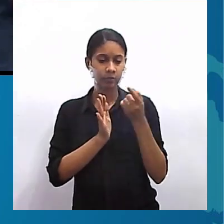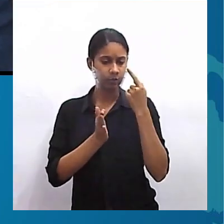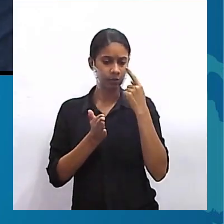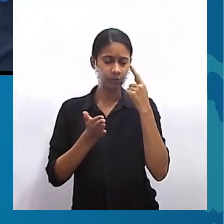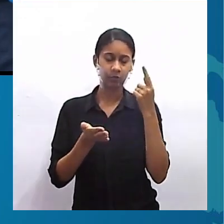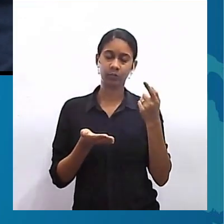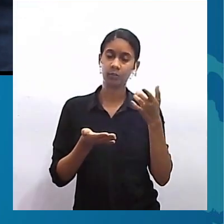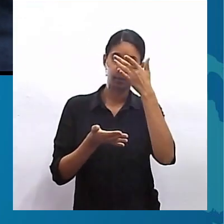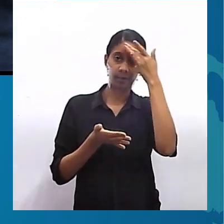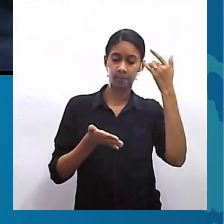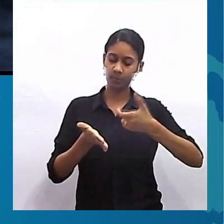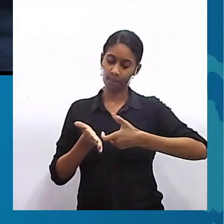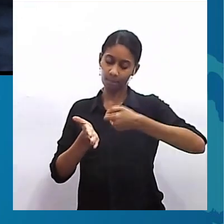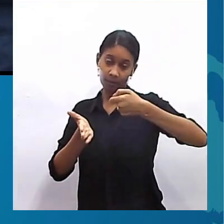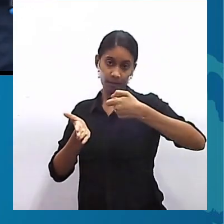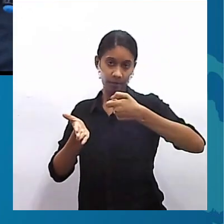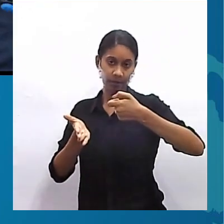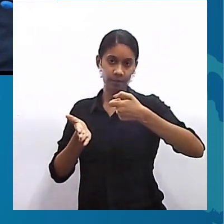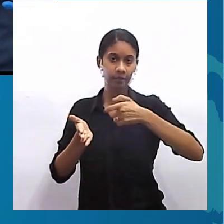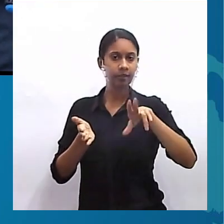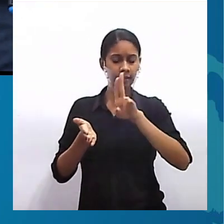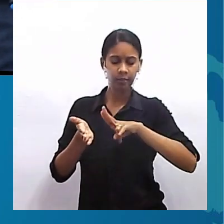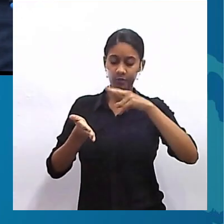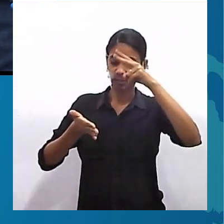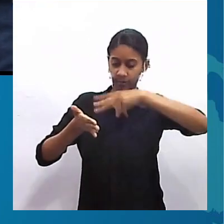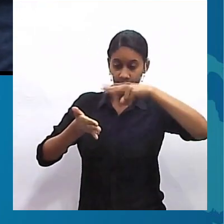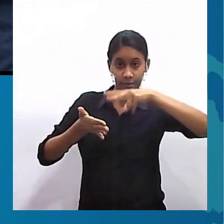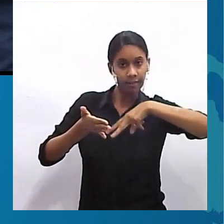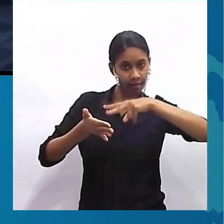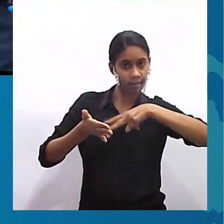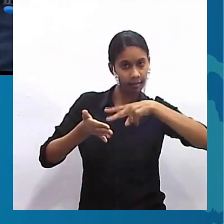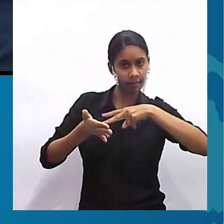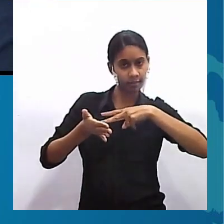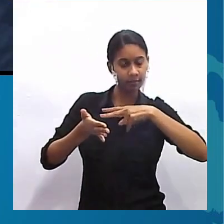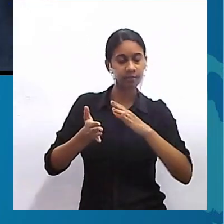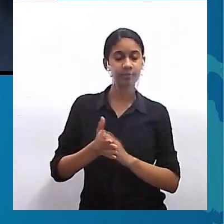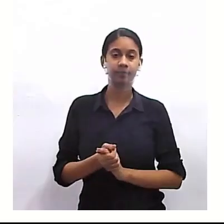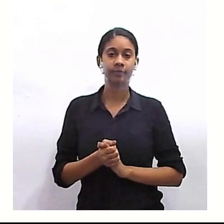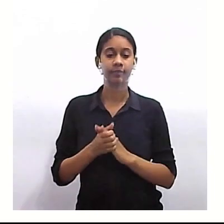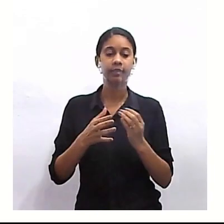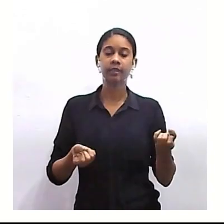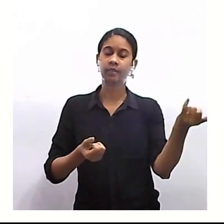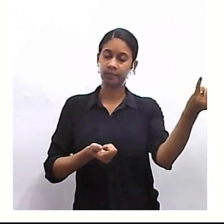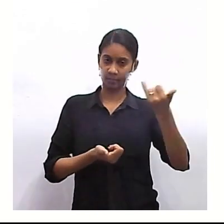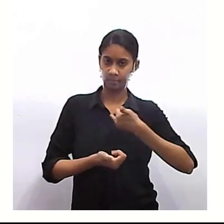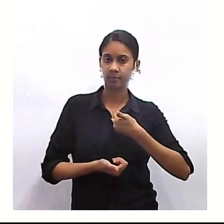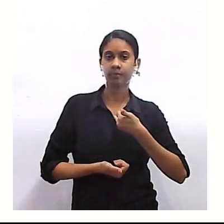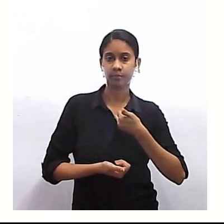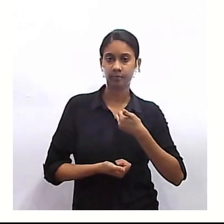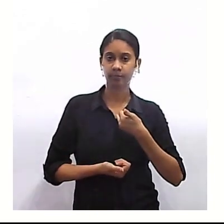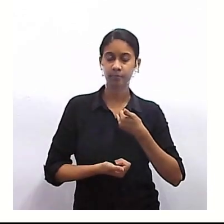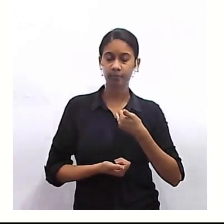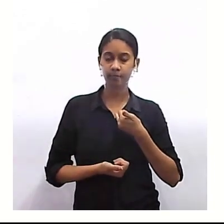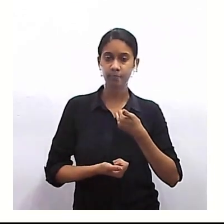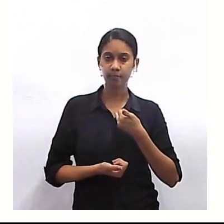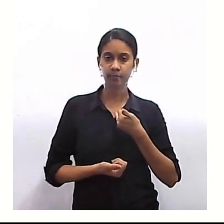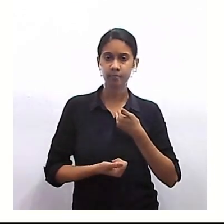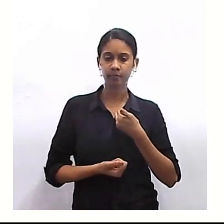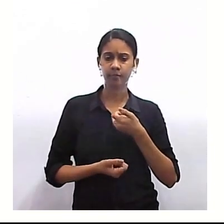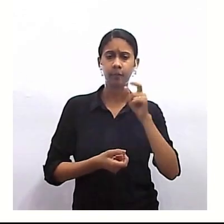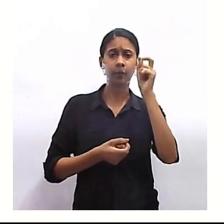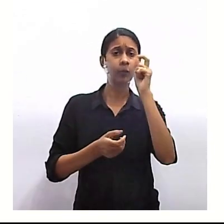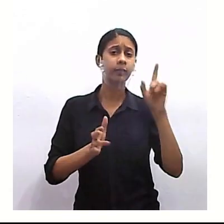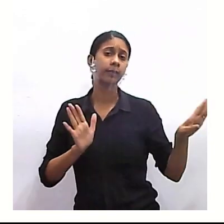barcode bipa ali, ele faz a leitura daquele código de barras para me dizer o material que